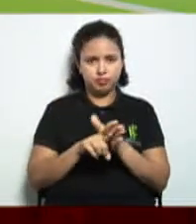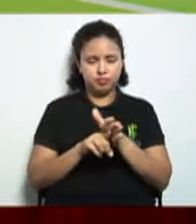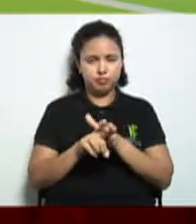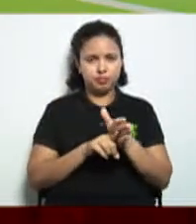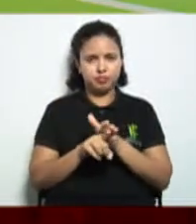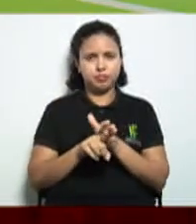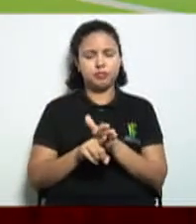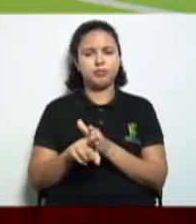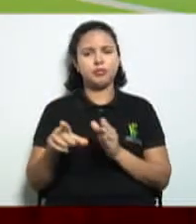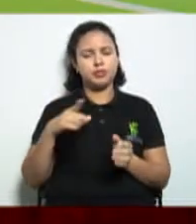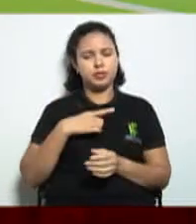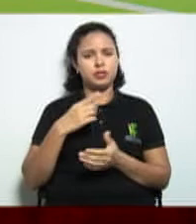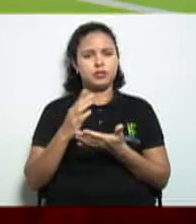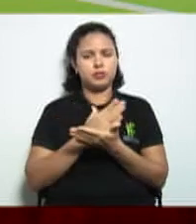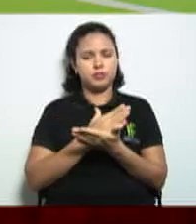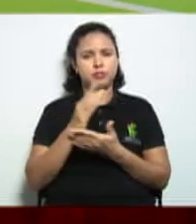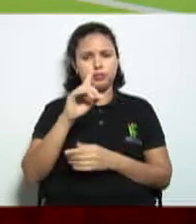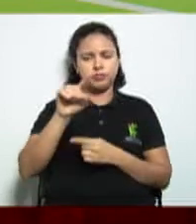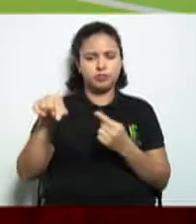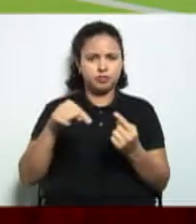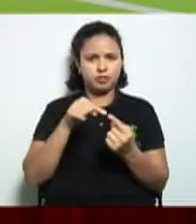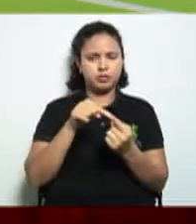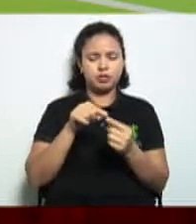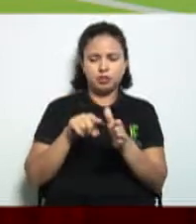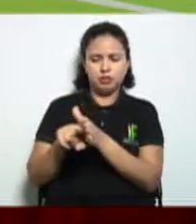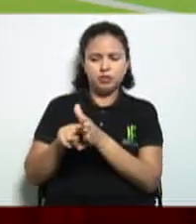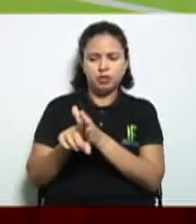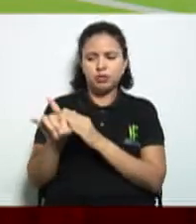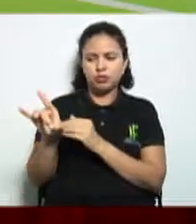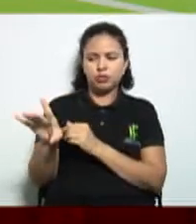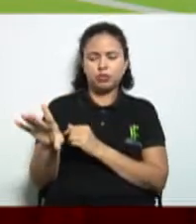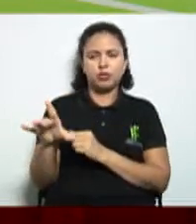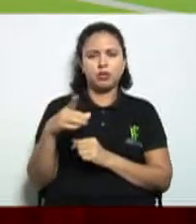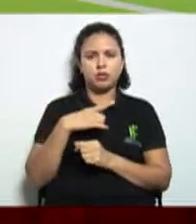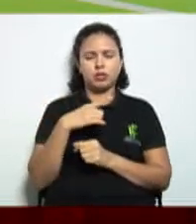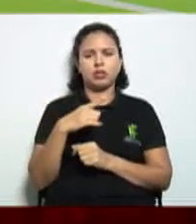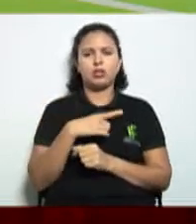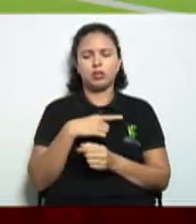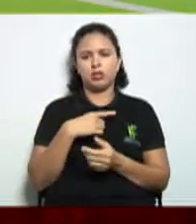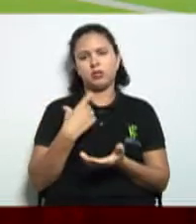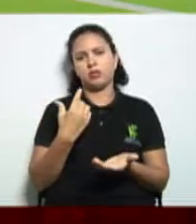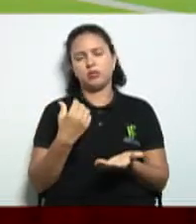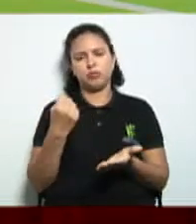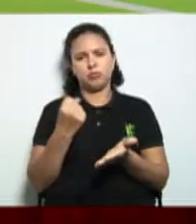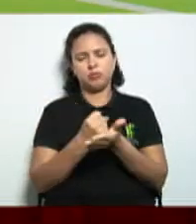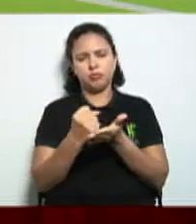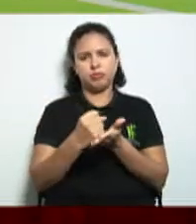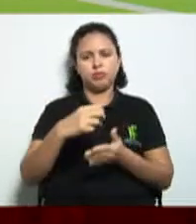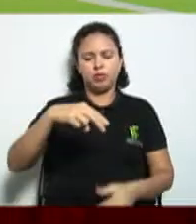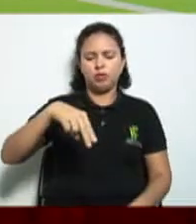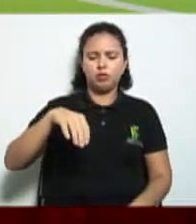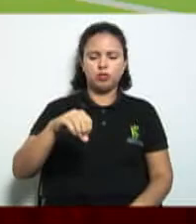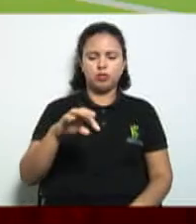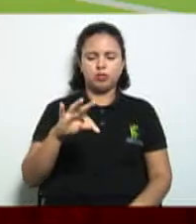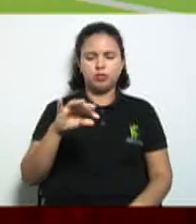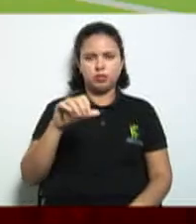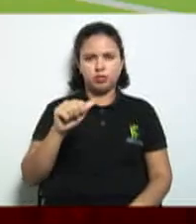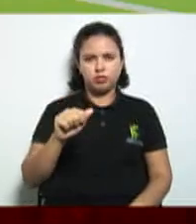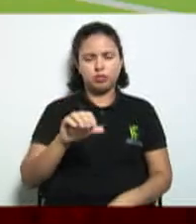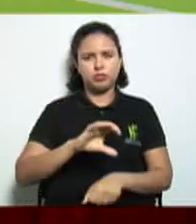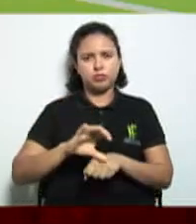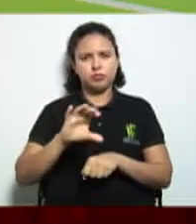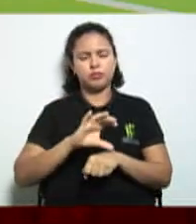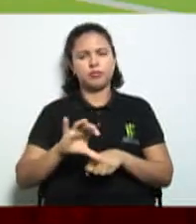tem alguns objetivos. A gente não pesquisa só para ter uma nota no curso, né, professora Ariadne? A gente pesquisa